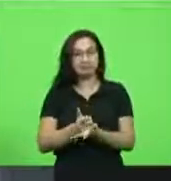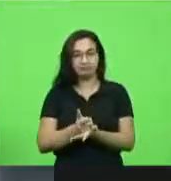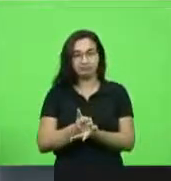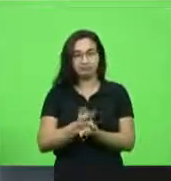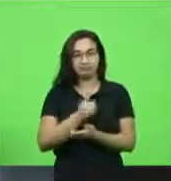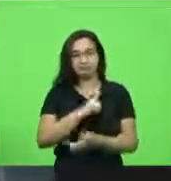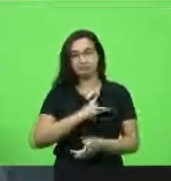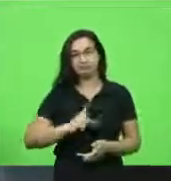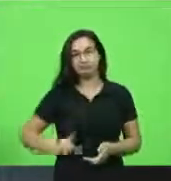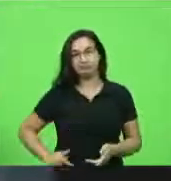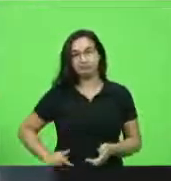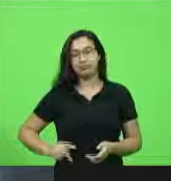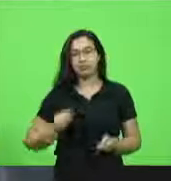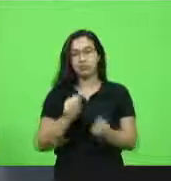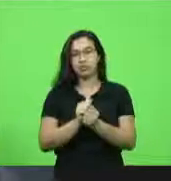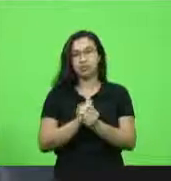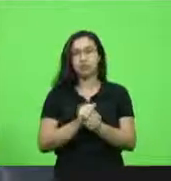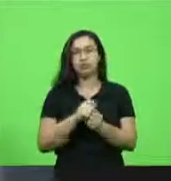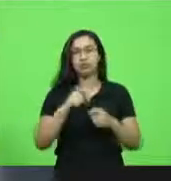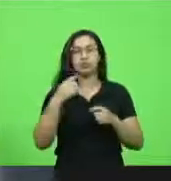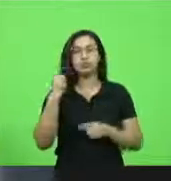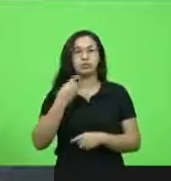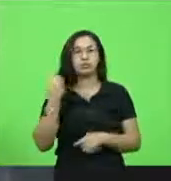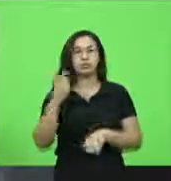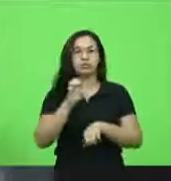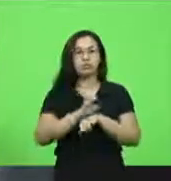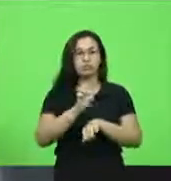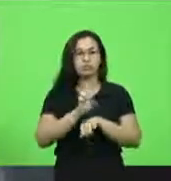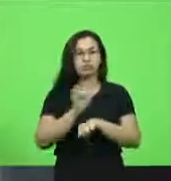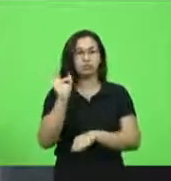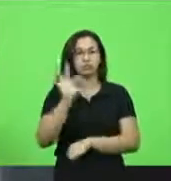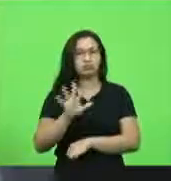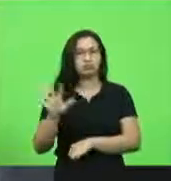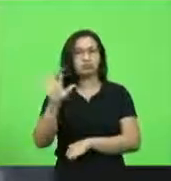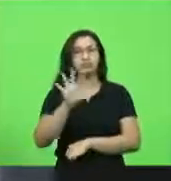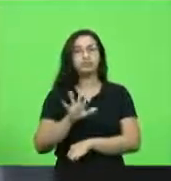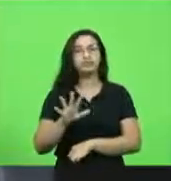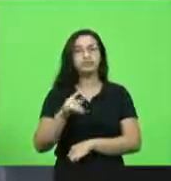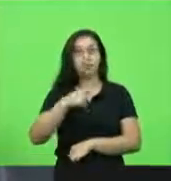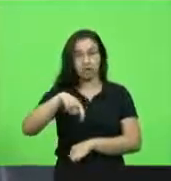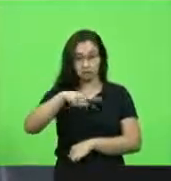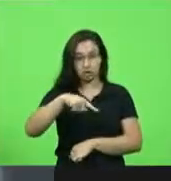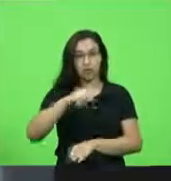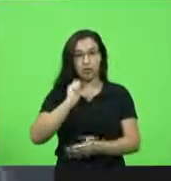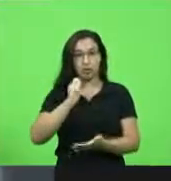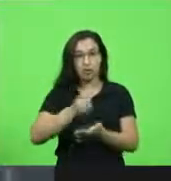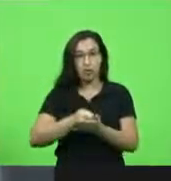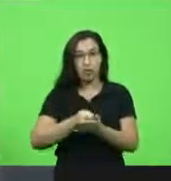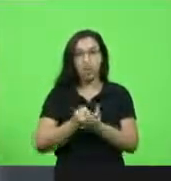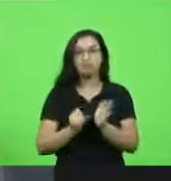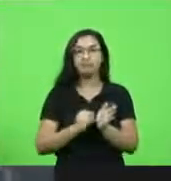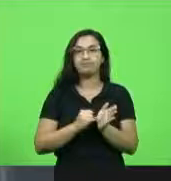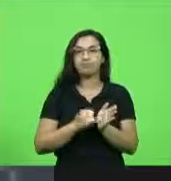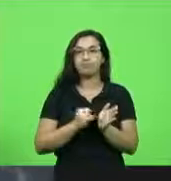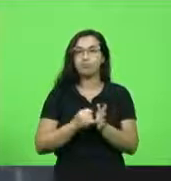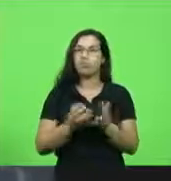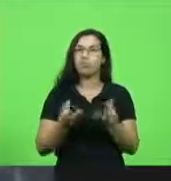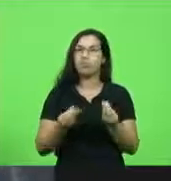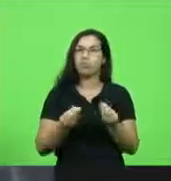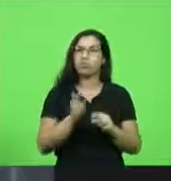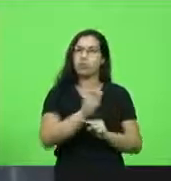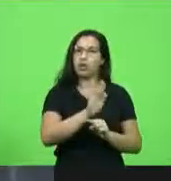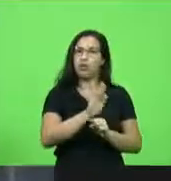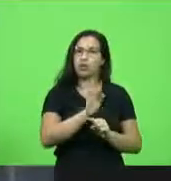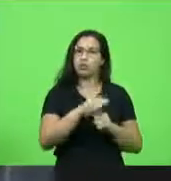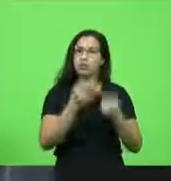parlamentares estaduais, federais e esses investimentos federais. Afinal, somos pagadores de impostos, o Sul muito contribui com a União e a